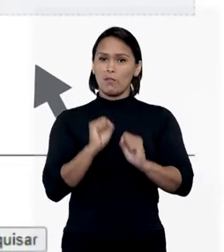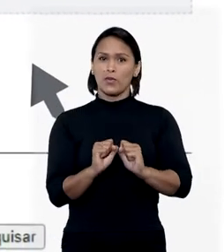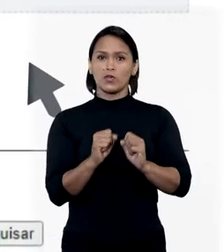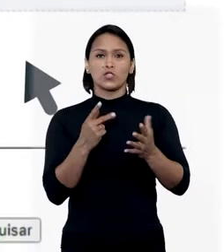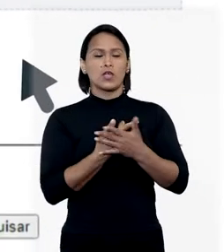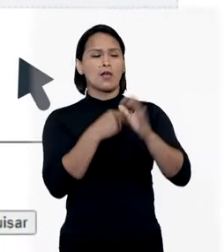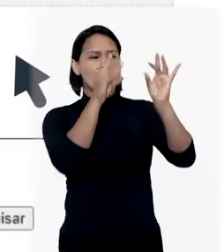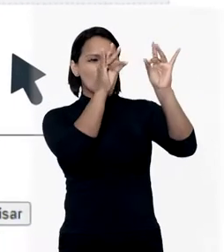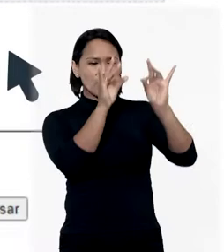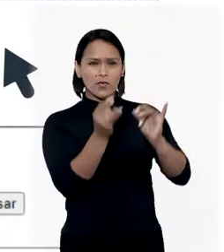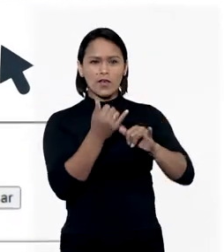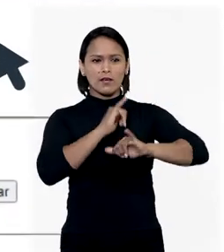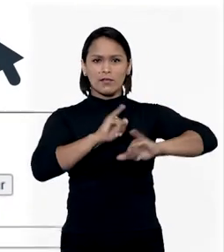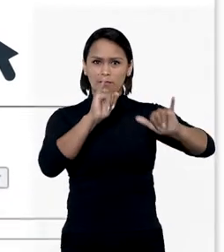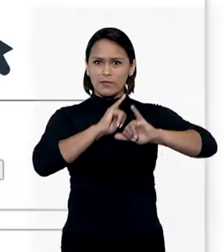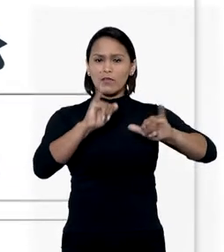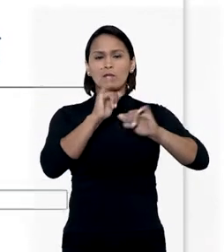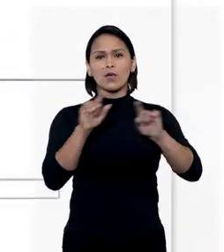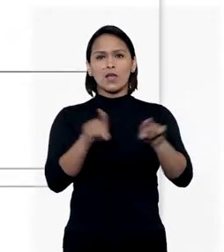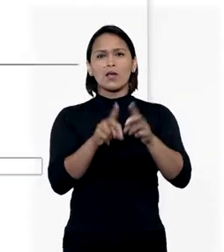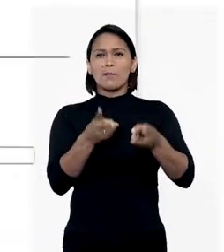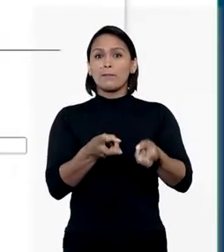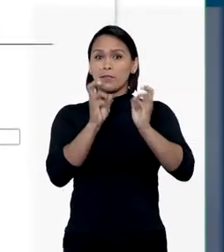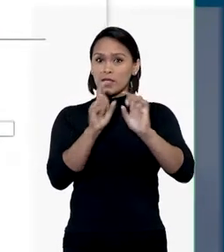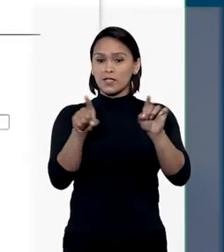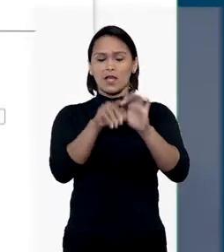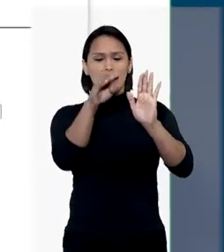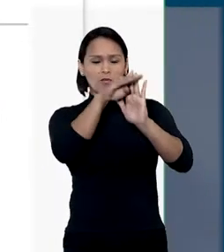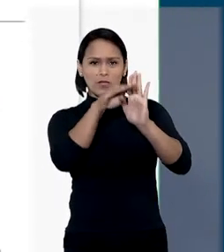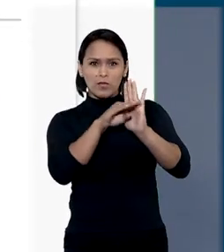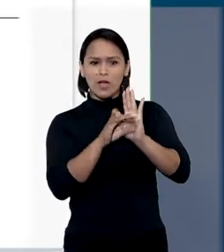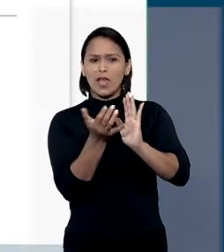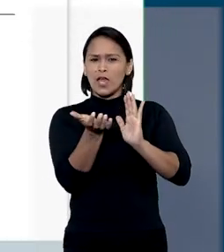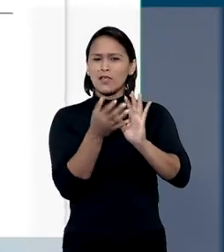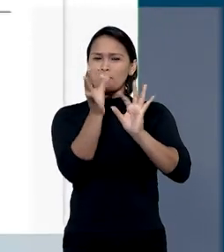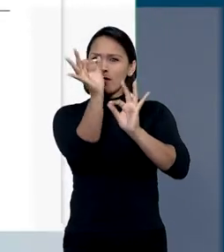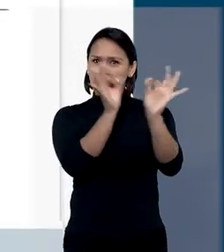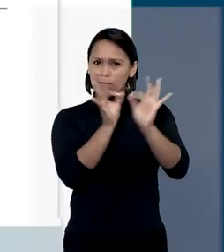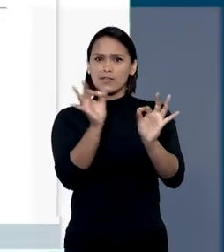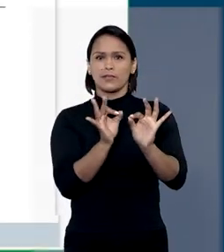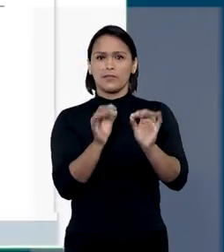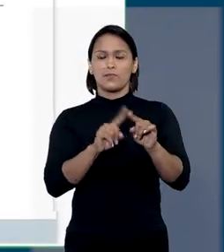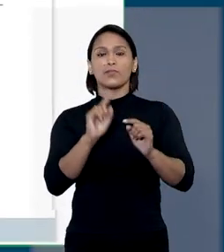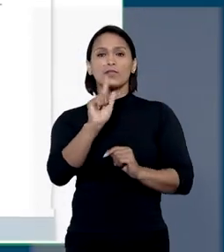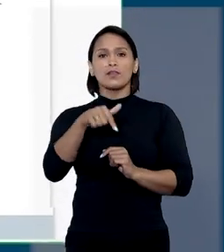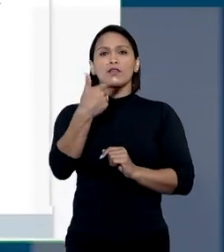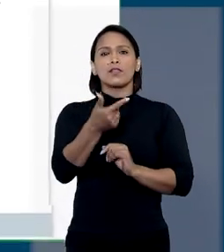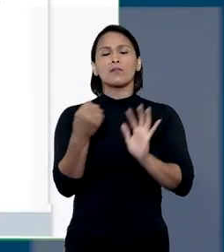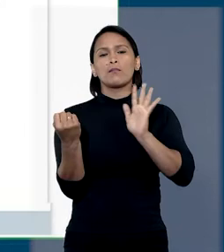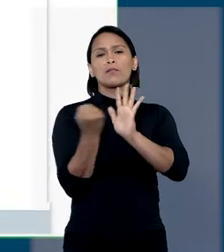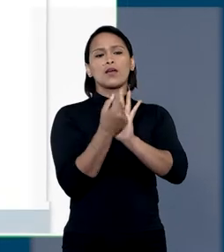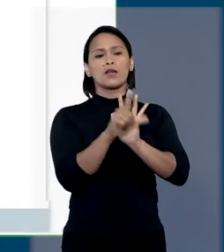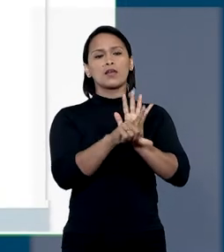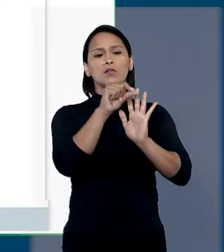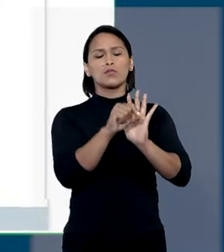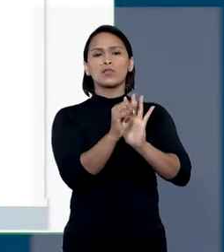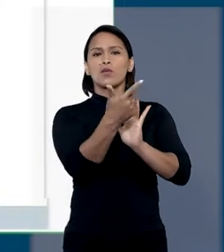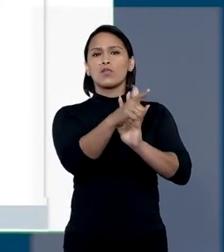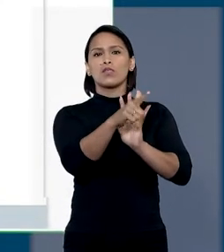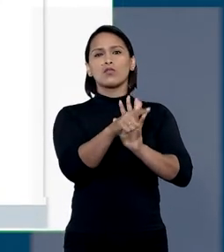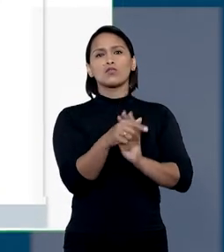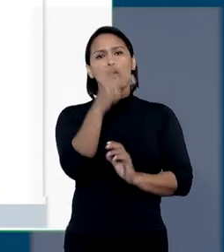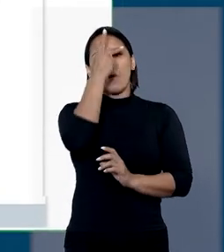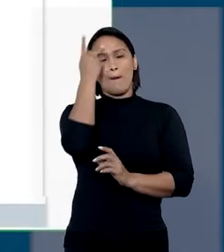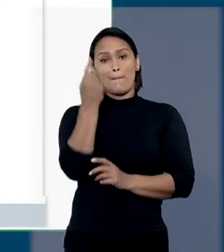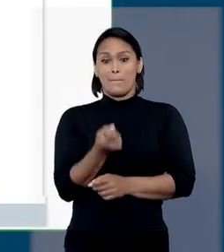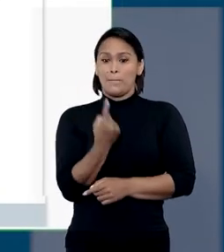banco. Confira atentamente essas informações e verifique se a classe pretendida está correta. Em seguida, marque a opção